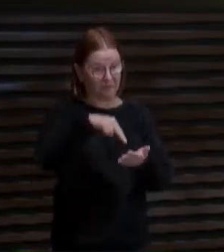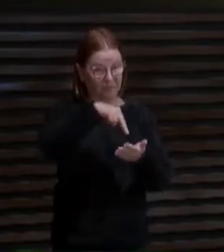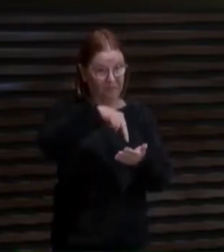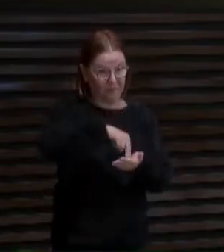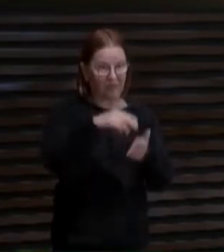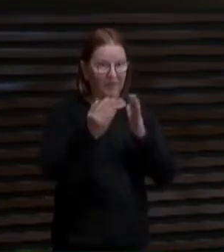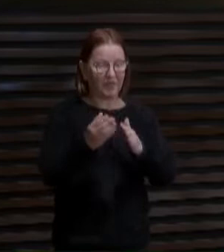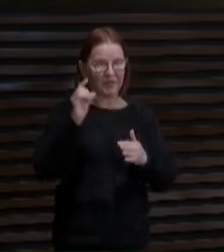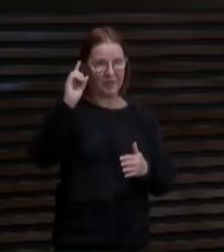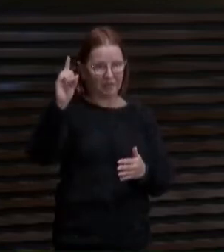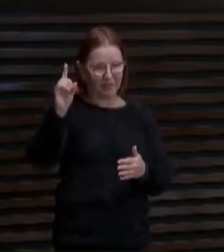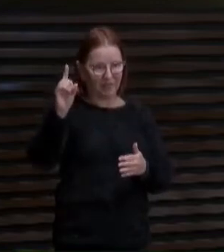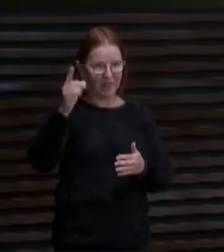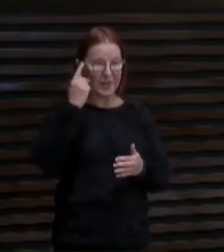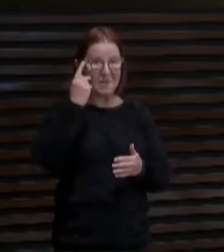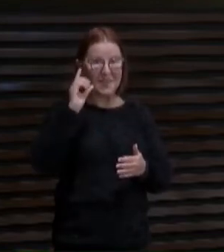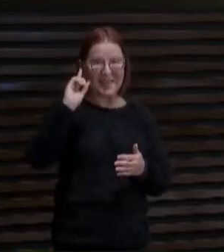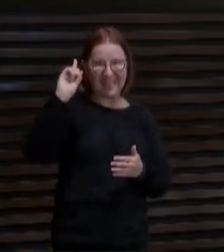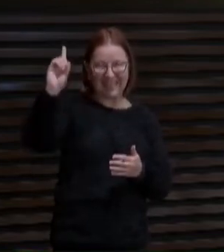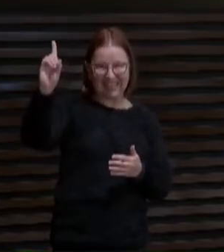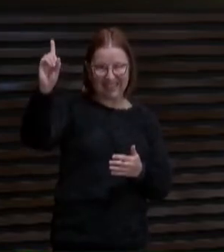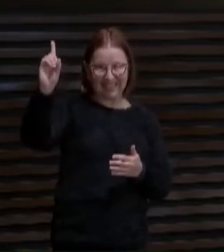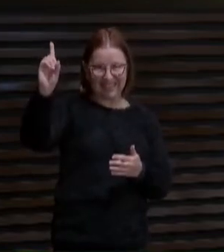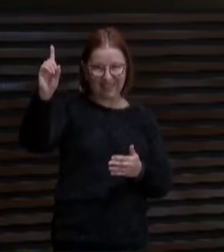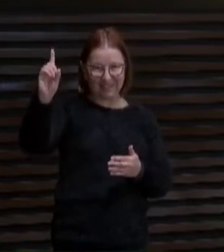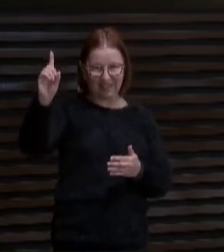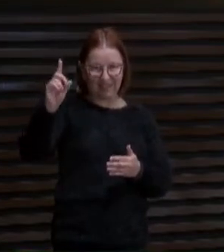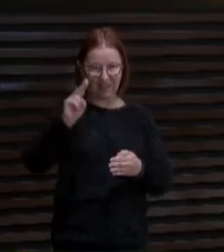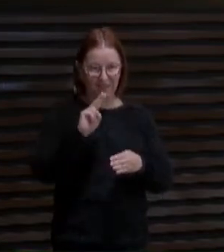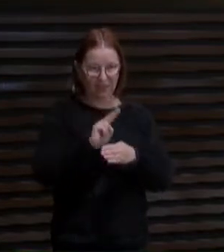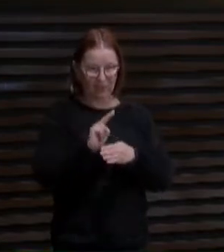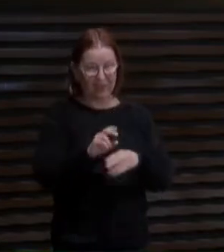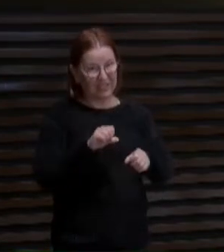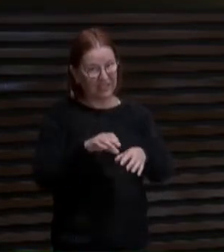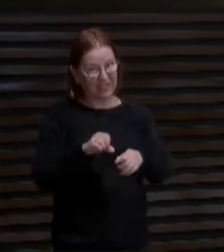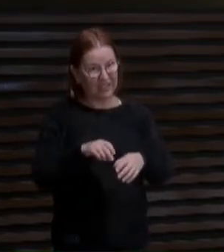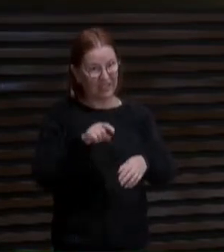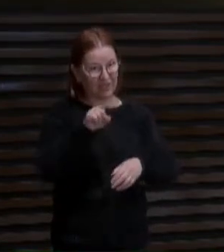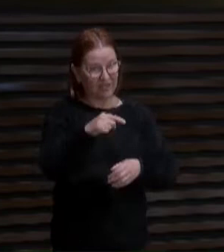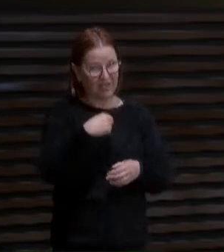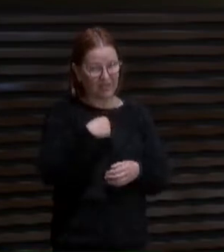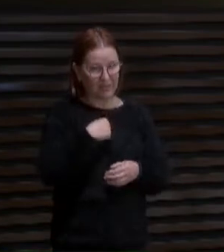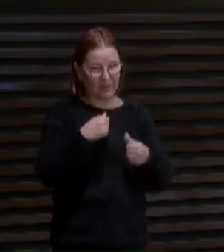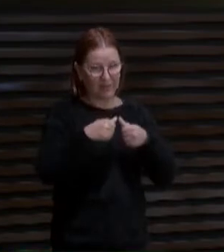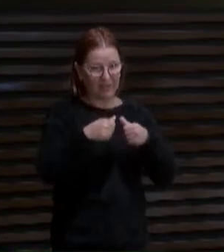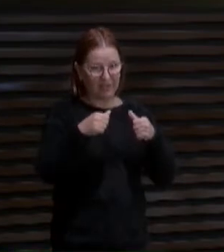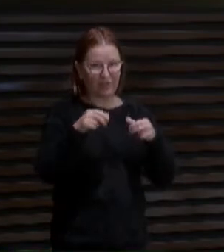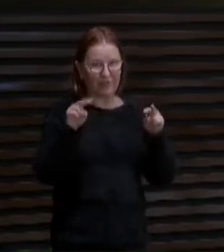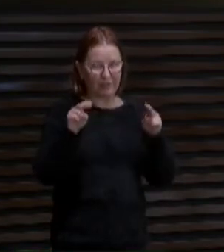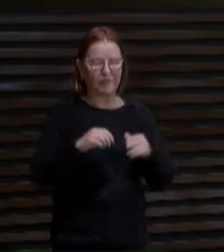que Ele realmente venha tratar você e eu nesse assunto vamos orar mais uma vez